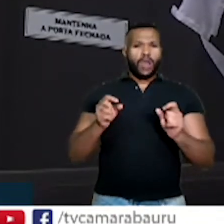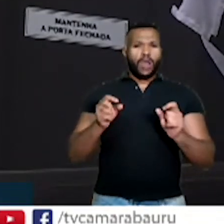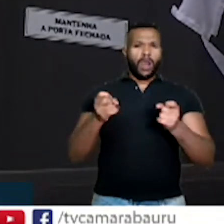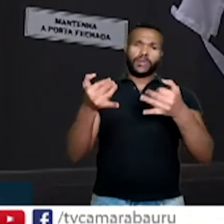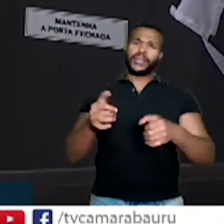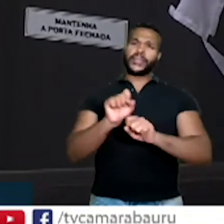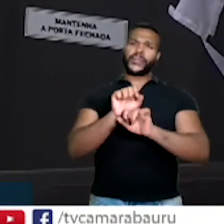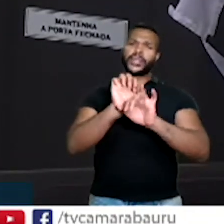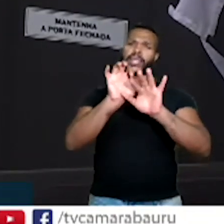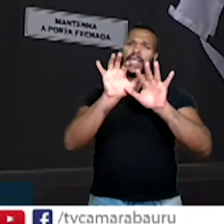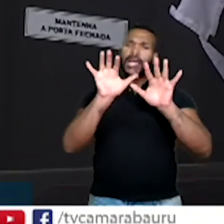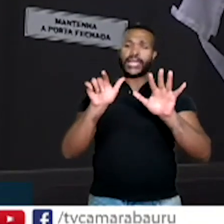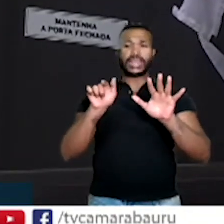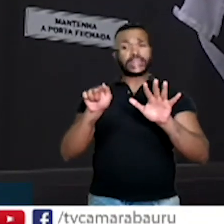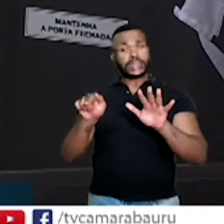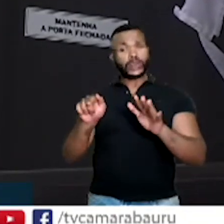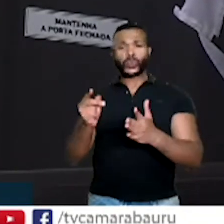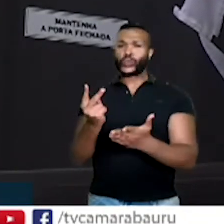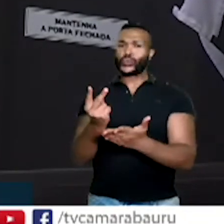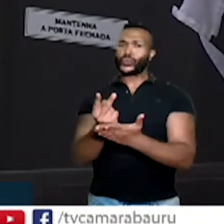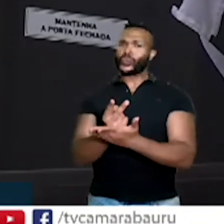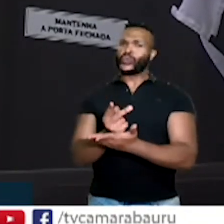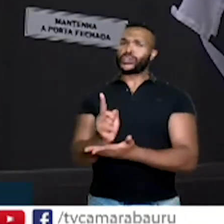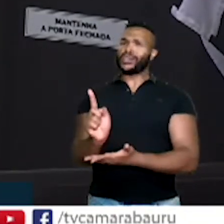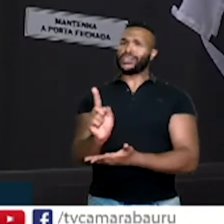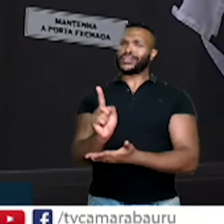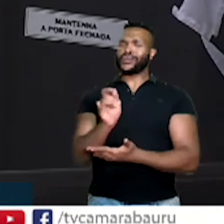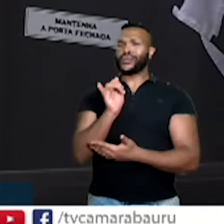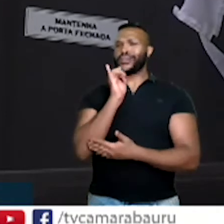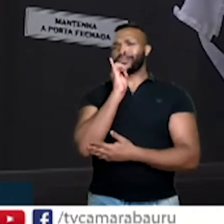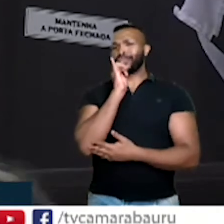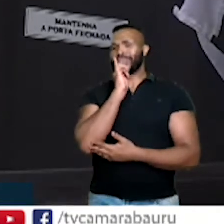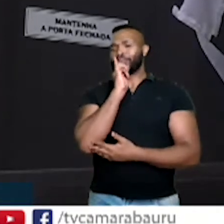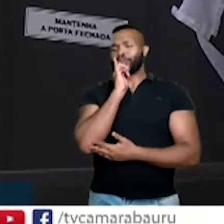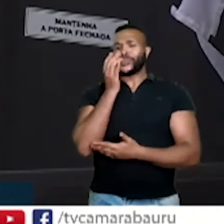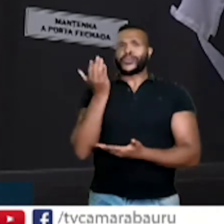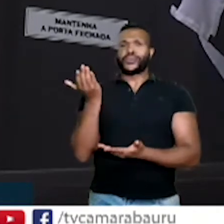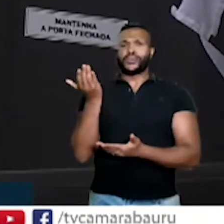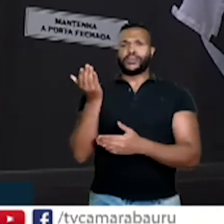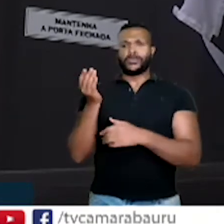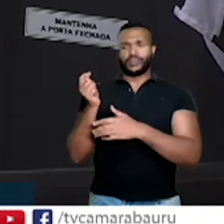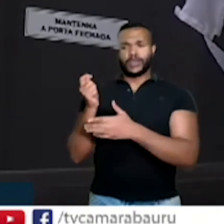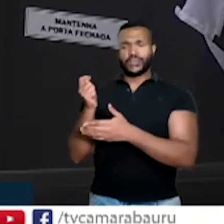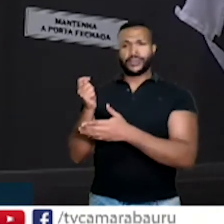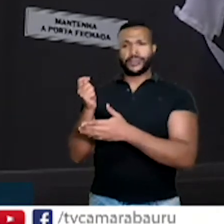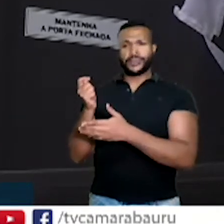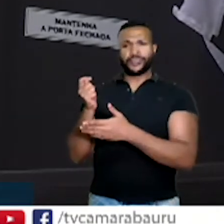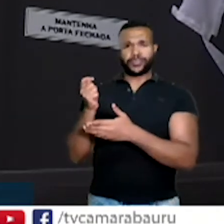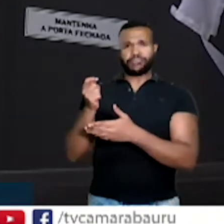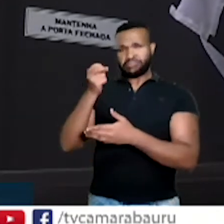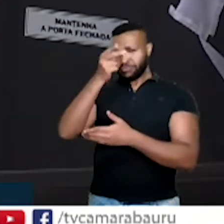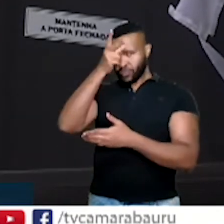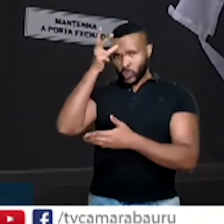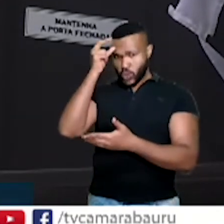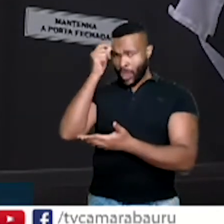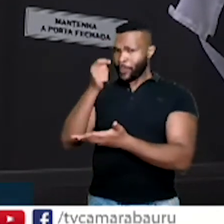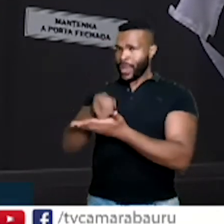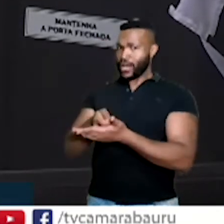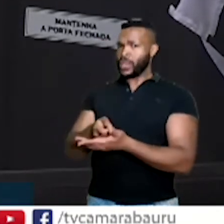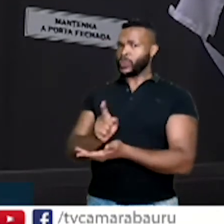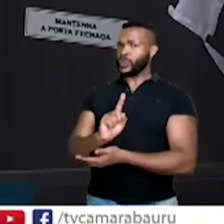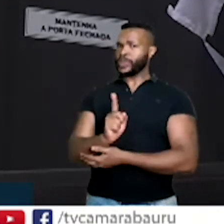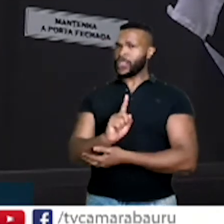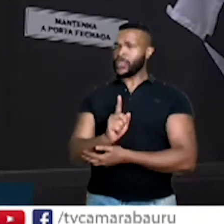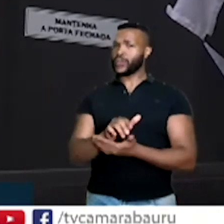está acontecendo, né, sob o financiamento do município de Bauru.